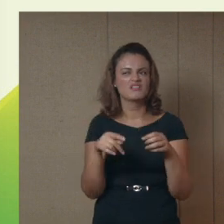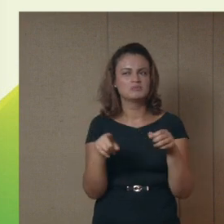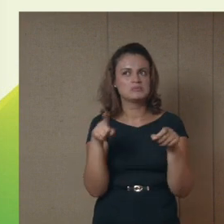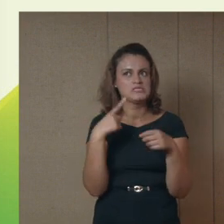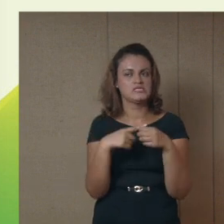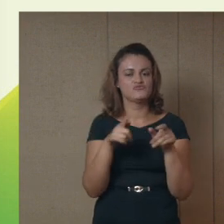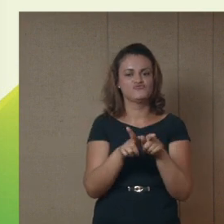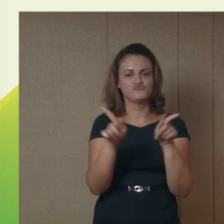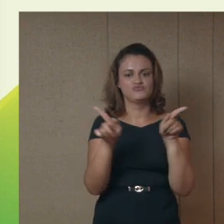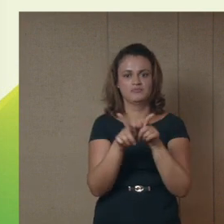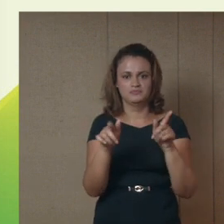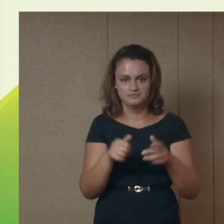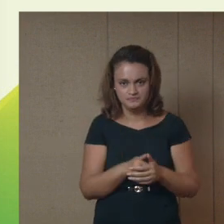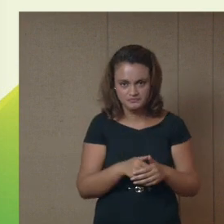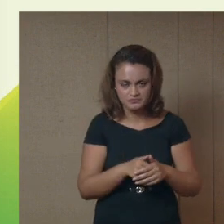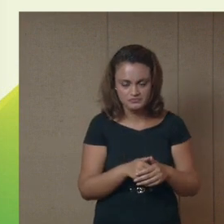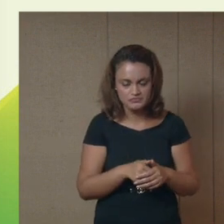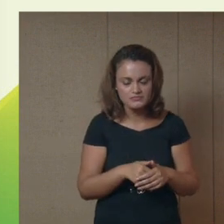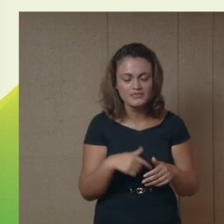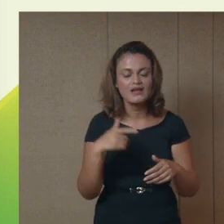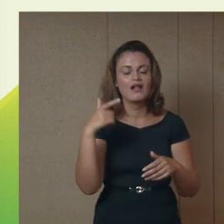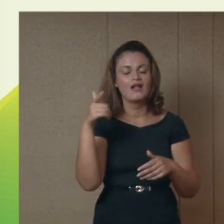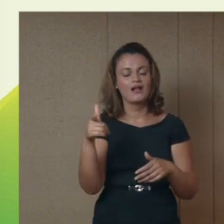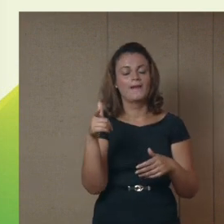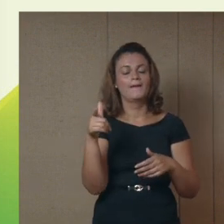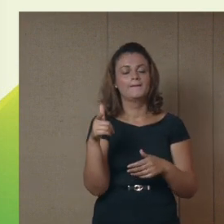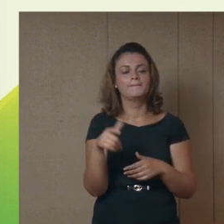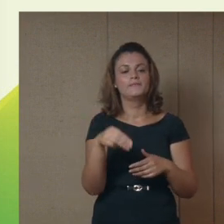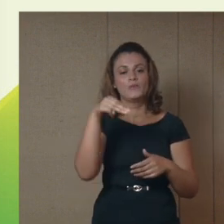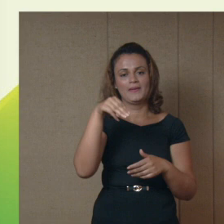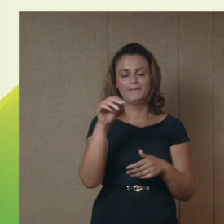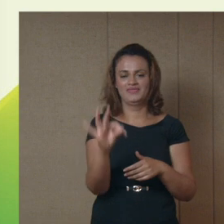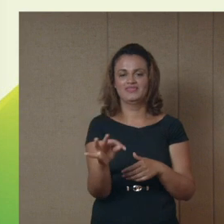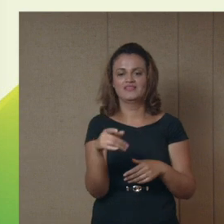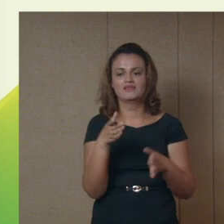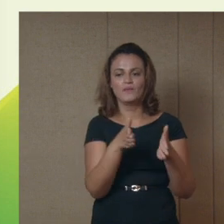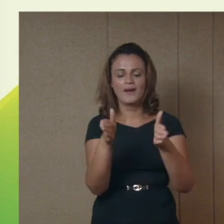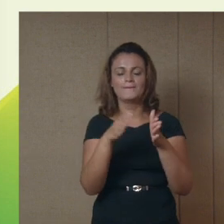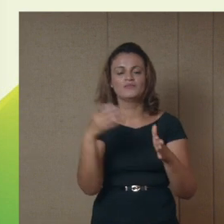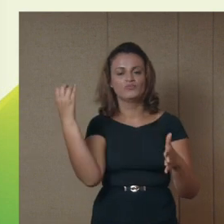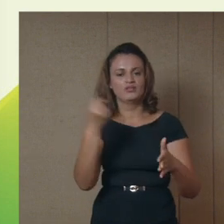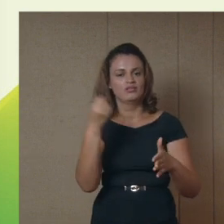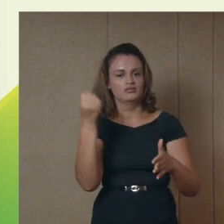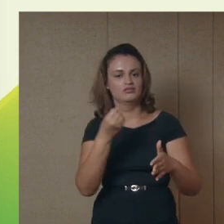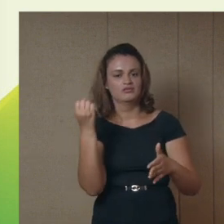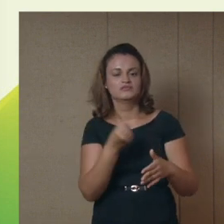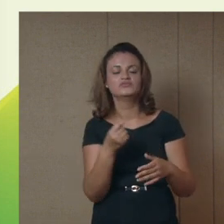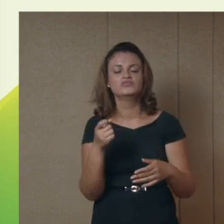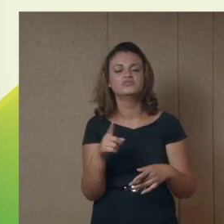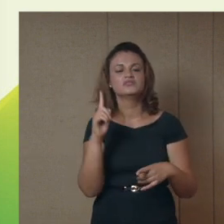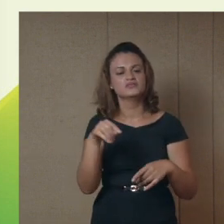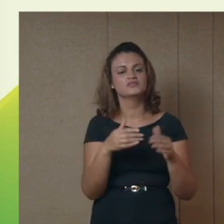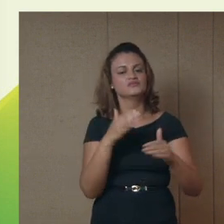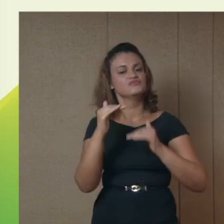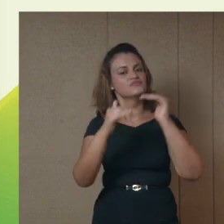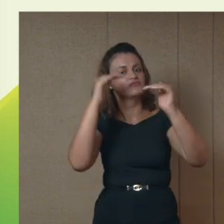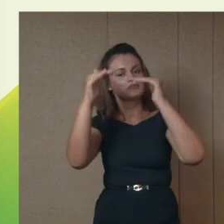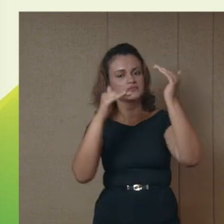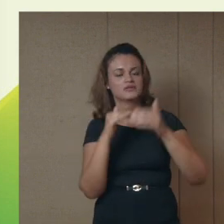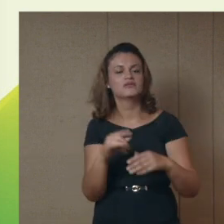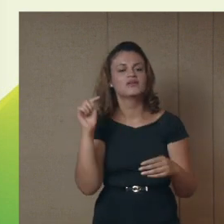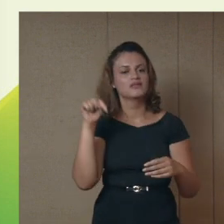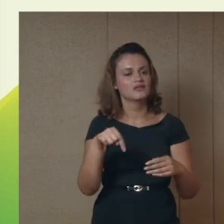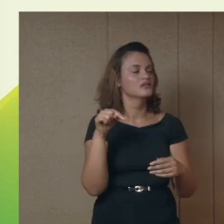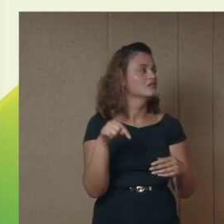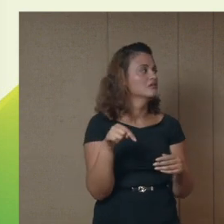gêmea é no mato grosso do sul tem a rota do leite que também já está em curso é que já têm ações desenvolvendo é